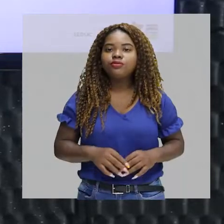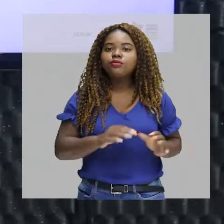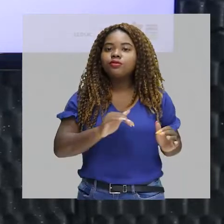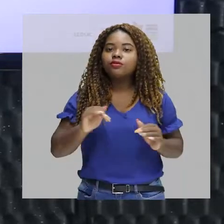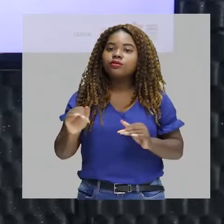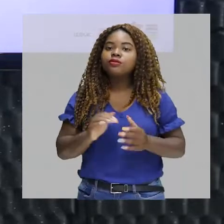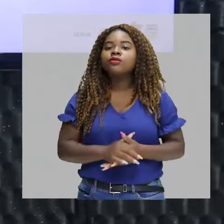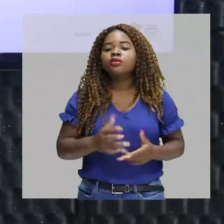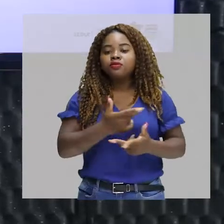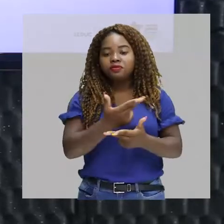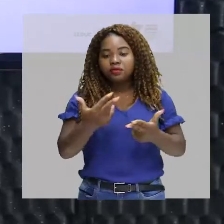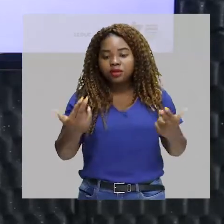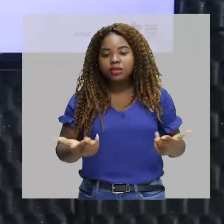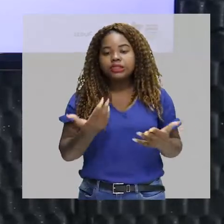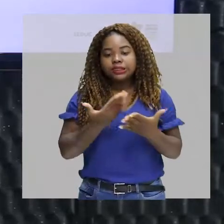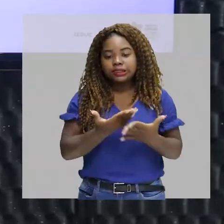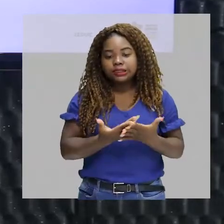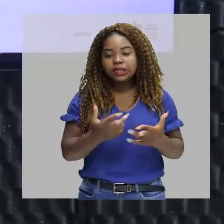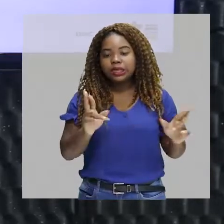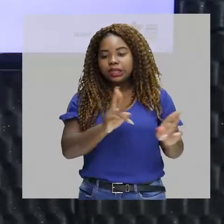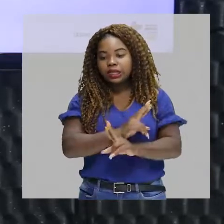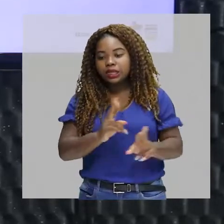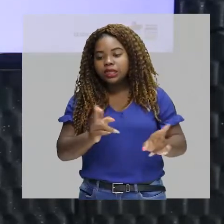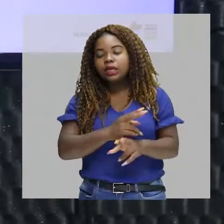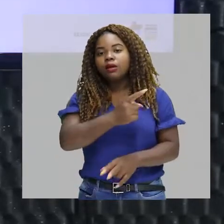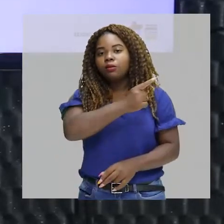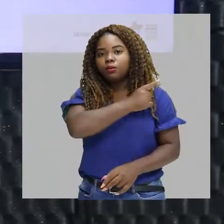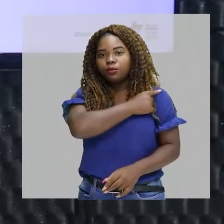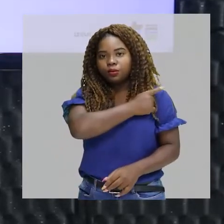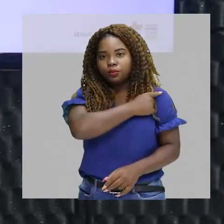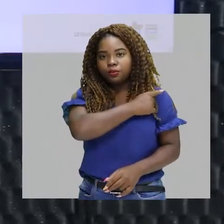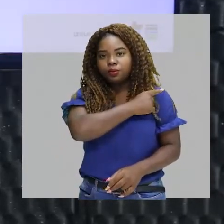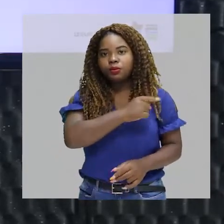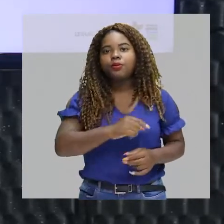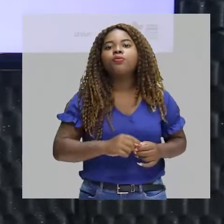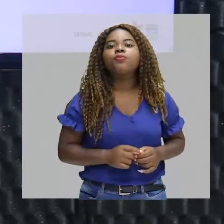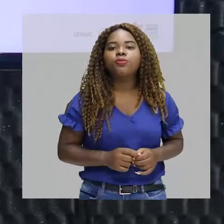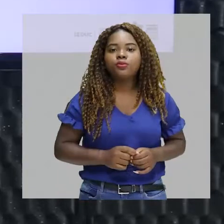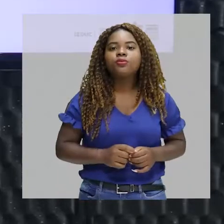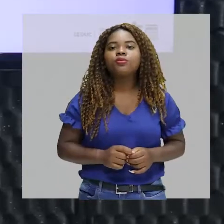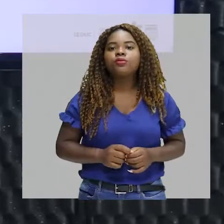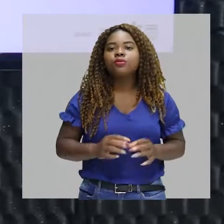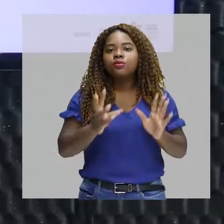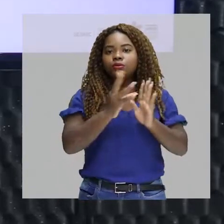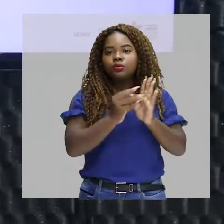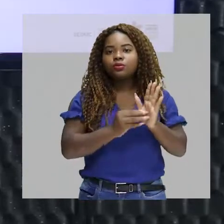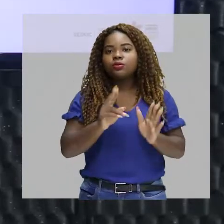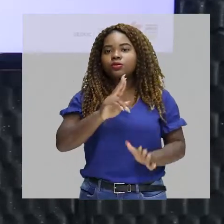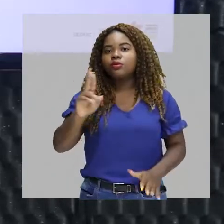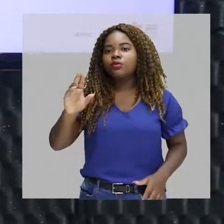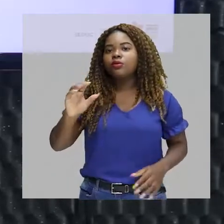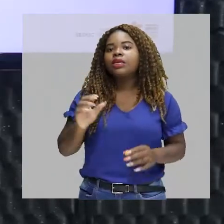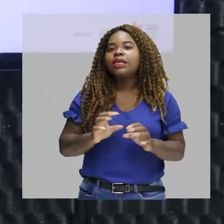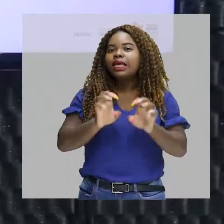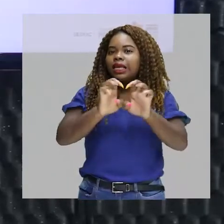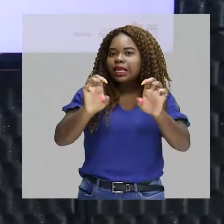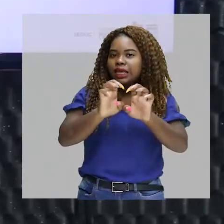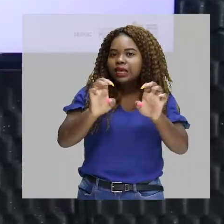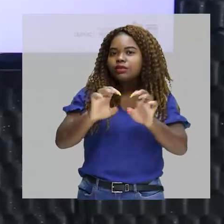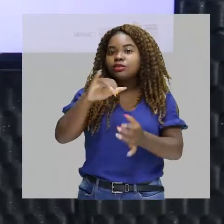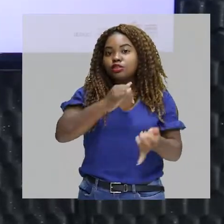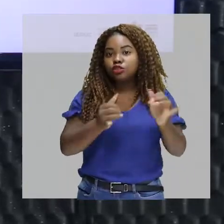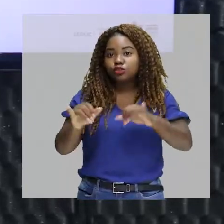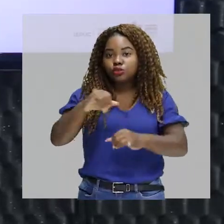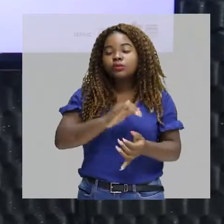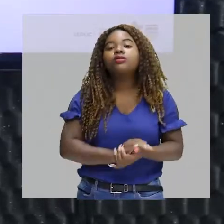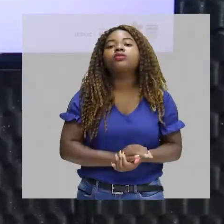uma série de aulas relacionadas ao primeiro ano do ensino médio, cálculos químicos, trabalhando a ideia de